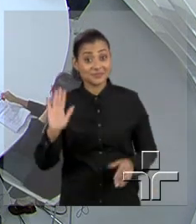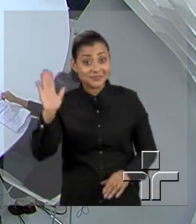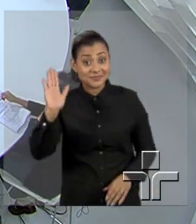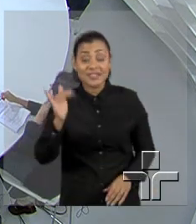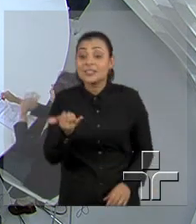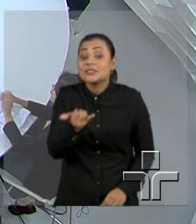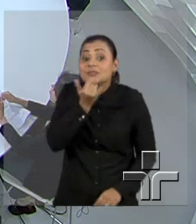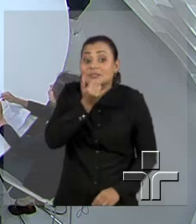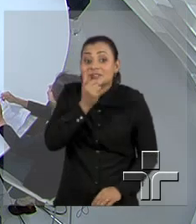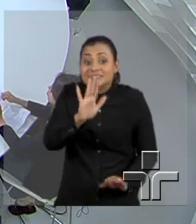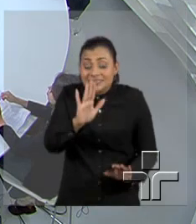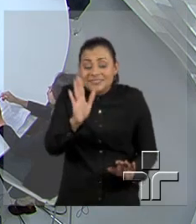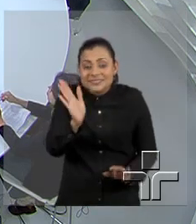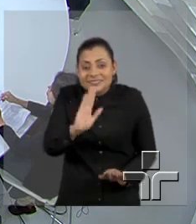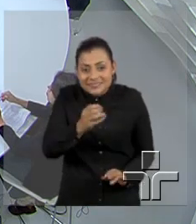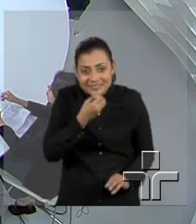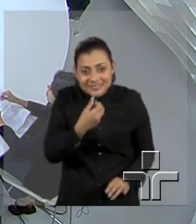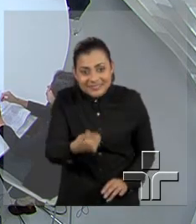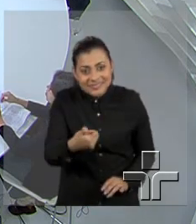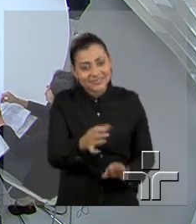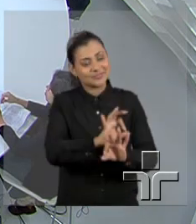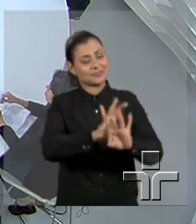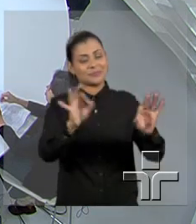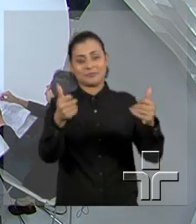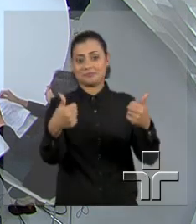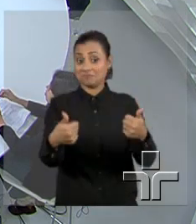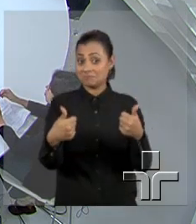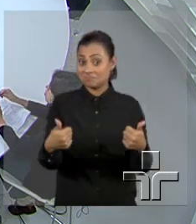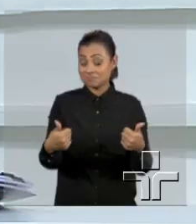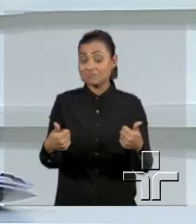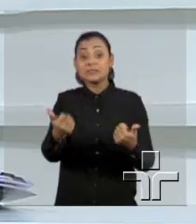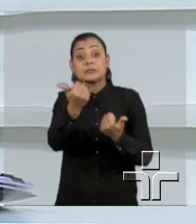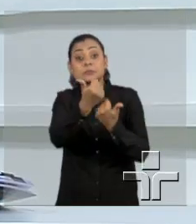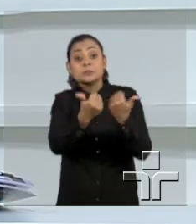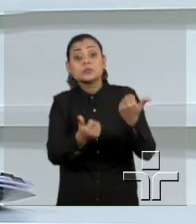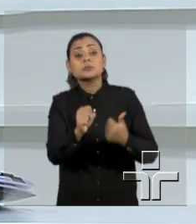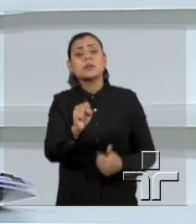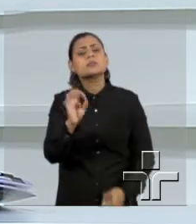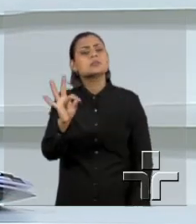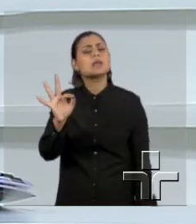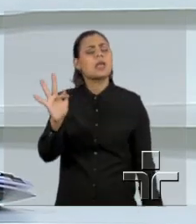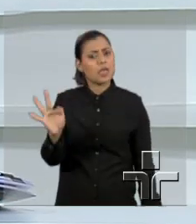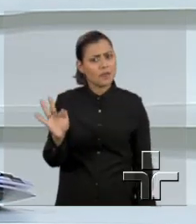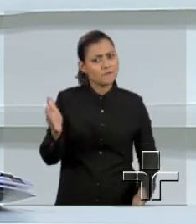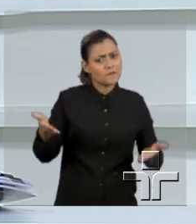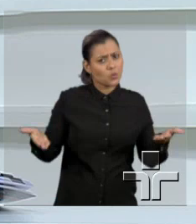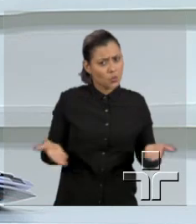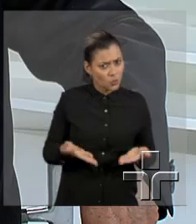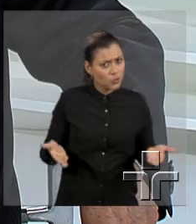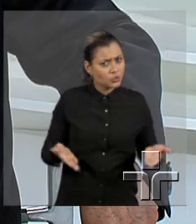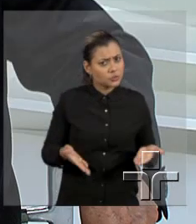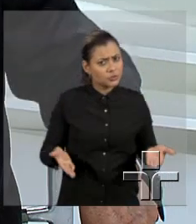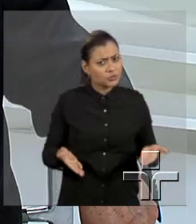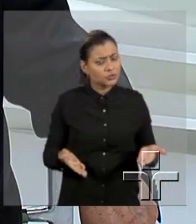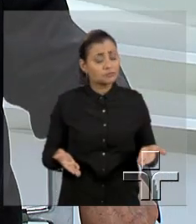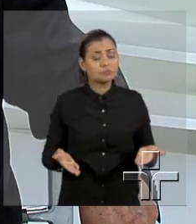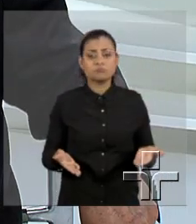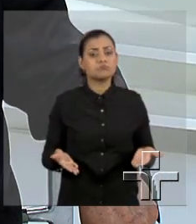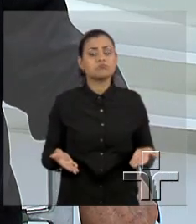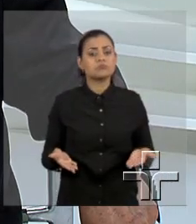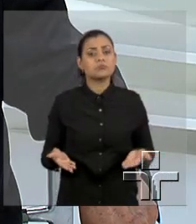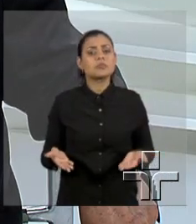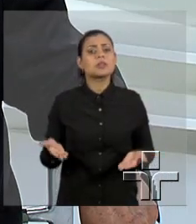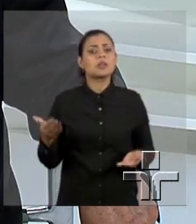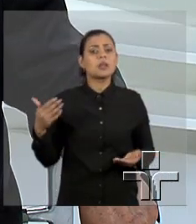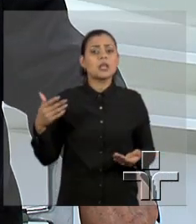perdão, Delmanto. Maravilha. Ministro, o Supremo Tribunal Federal hoje, nunca nós temos